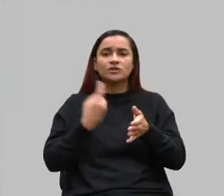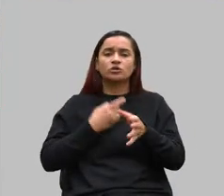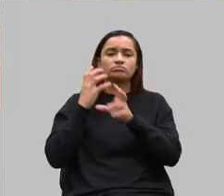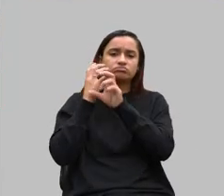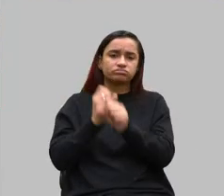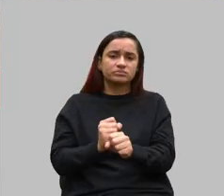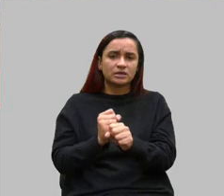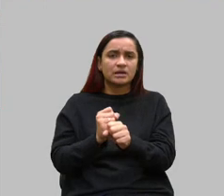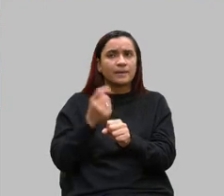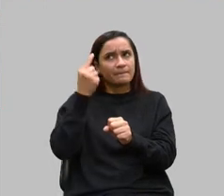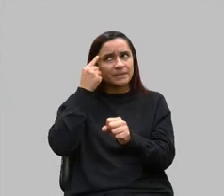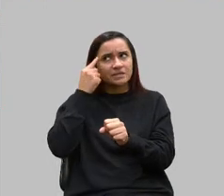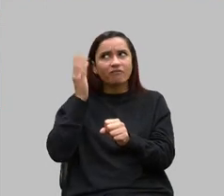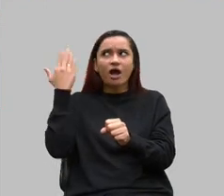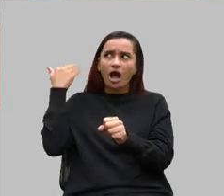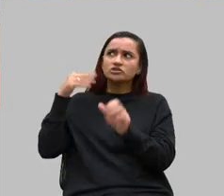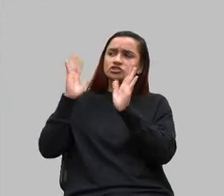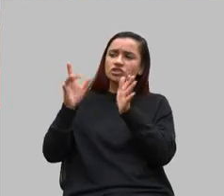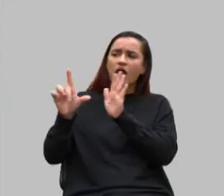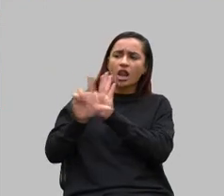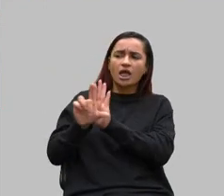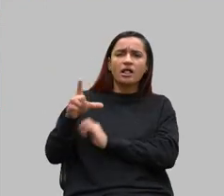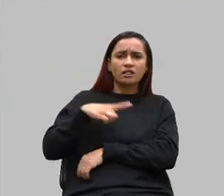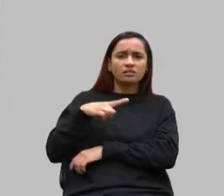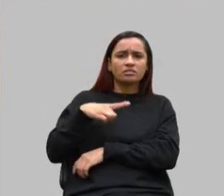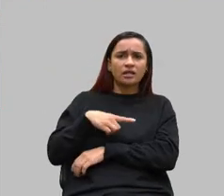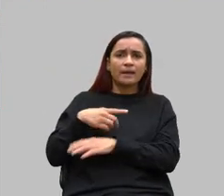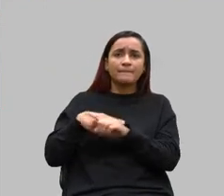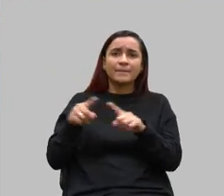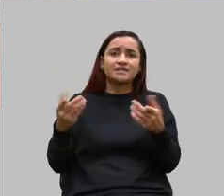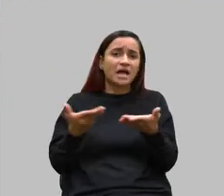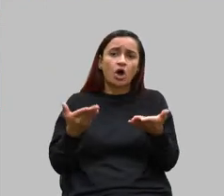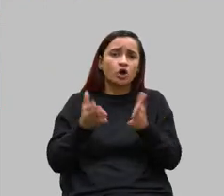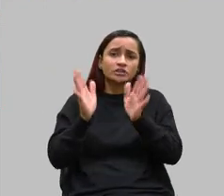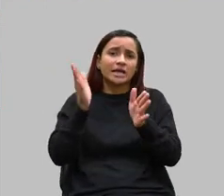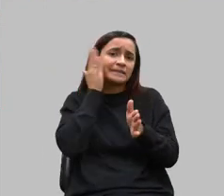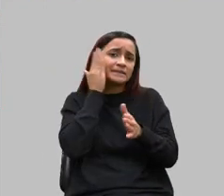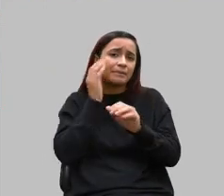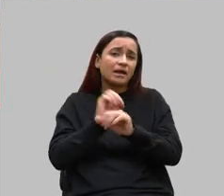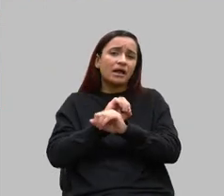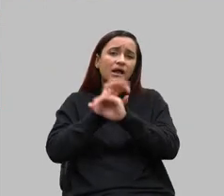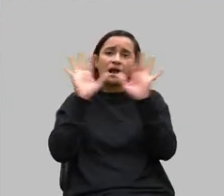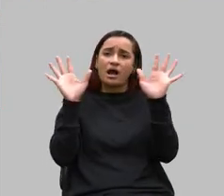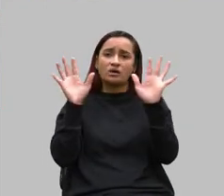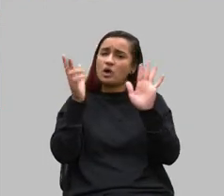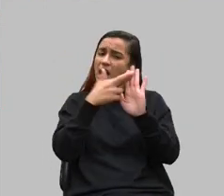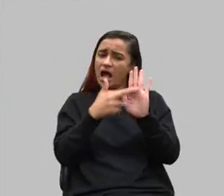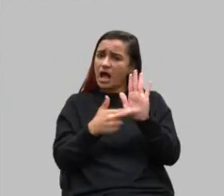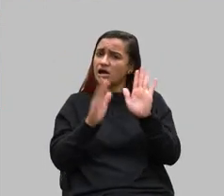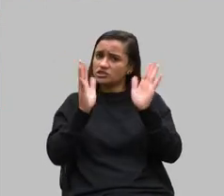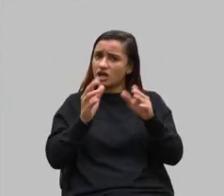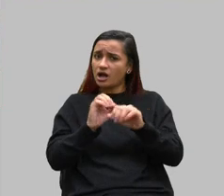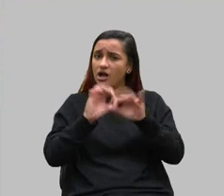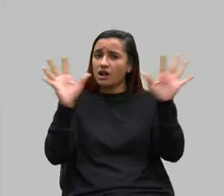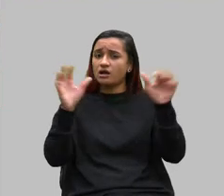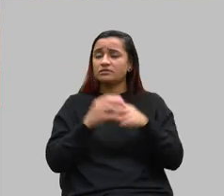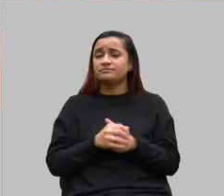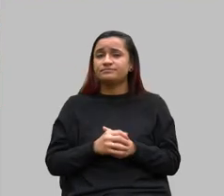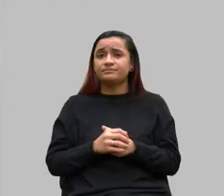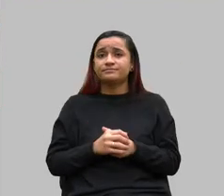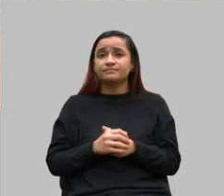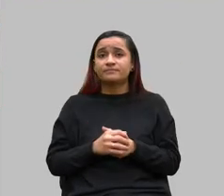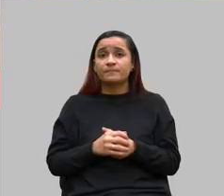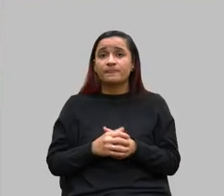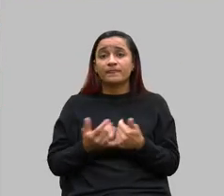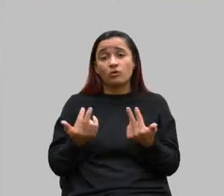Já já exigia esse direcionamento agora é extremamente Claro a norma é extremamente Clara e eu acabei de